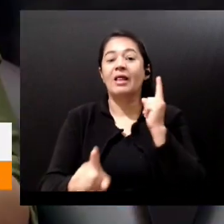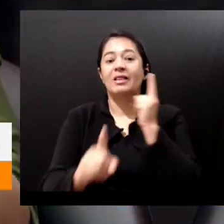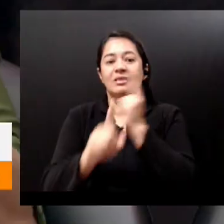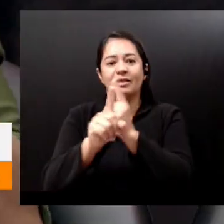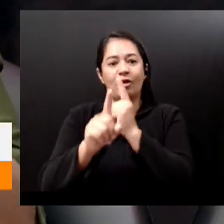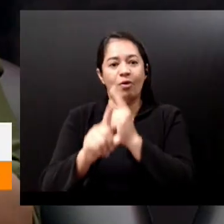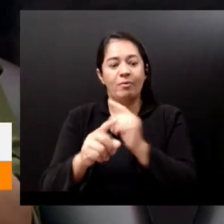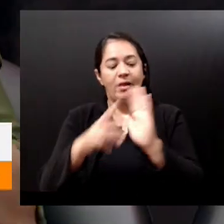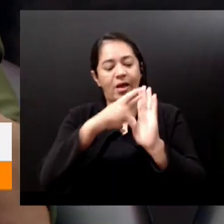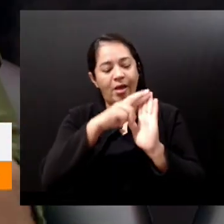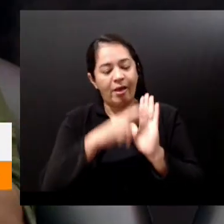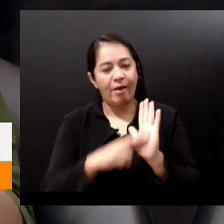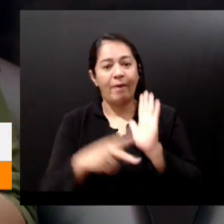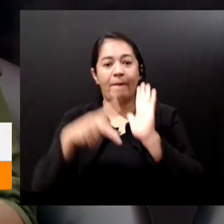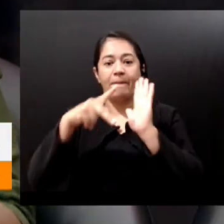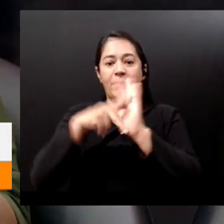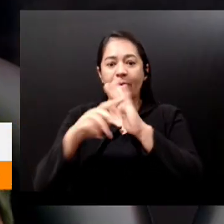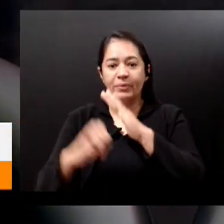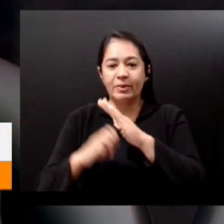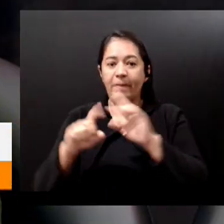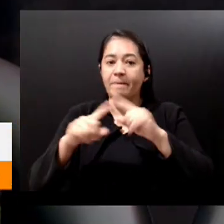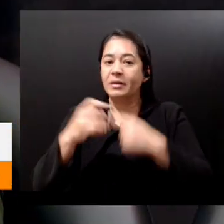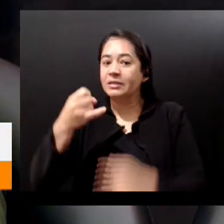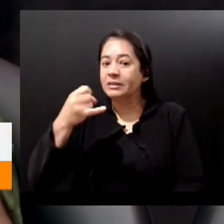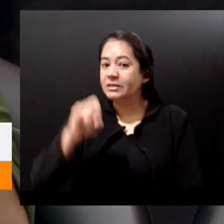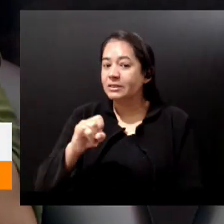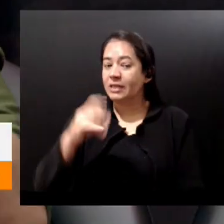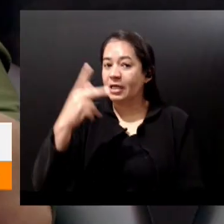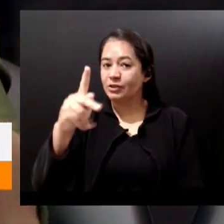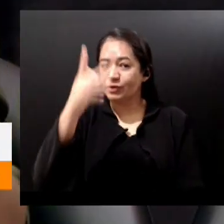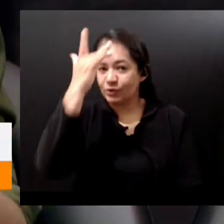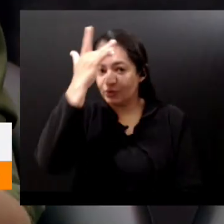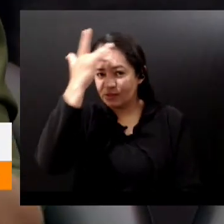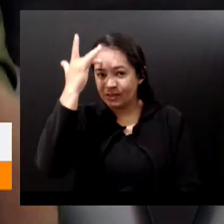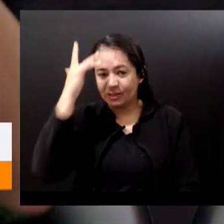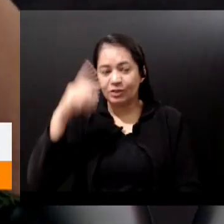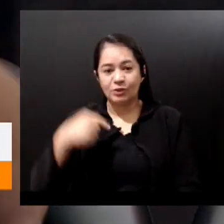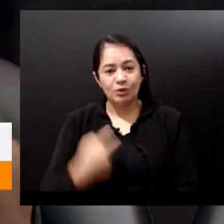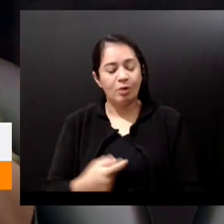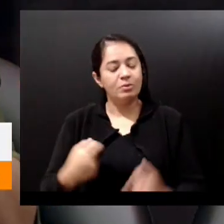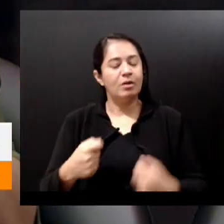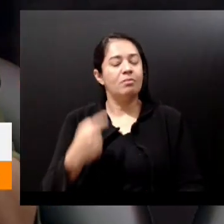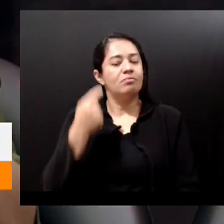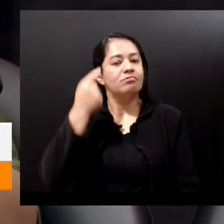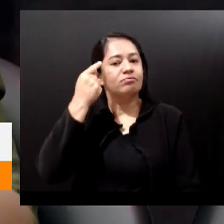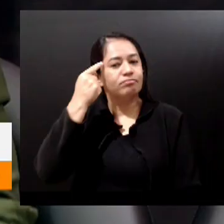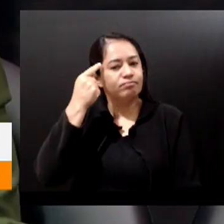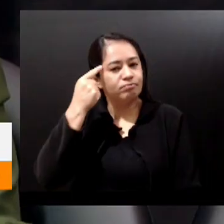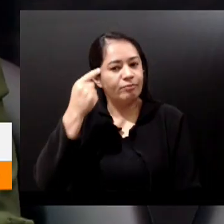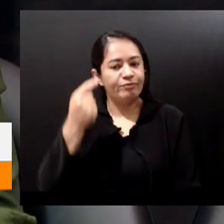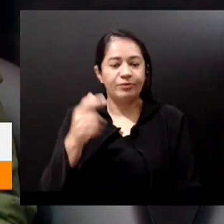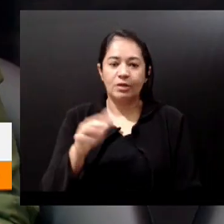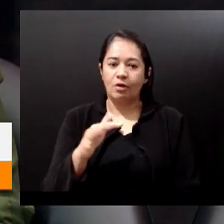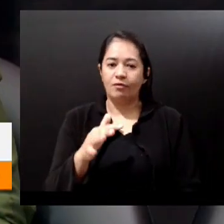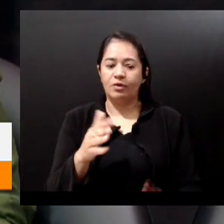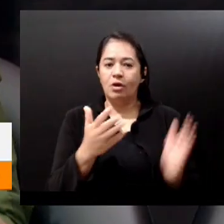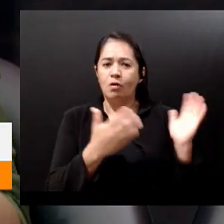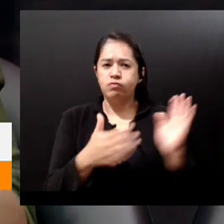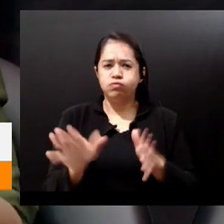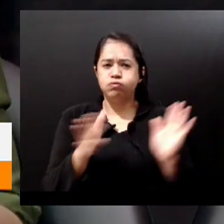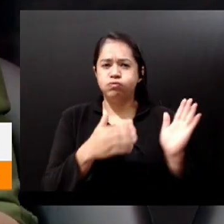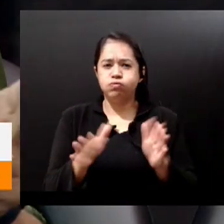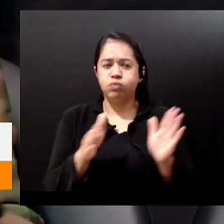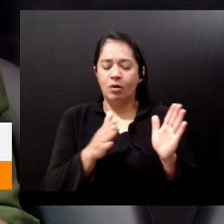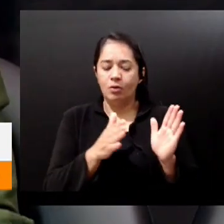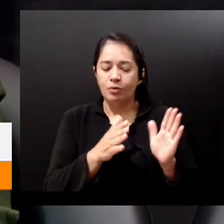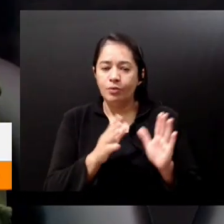Agora, se a ideia é a sua saúde mental, aí nós precisamos pensar que talvez diminuir a produtividade vai aumentar aí a sua saúde